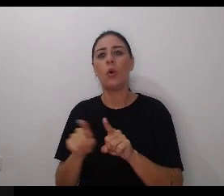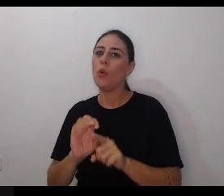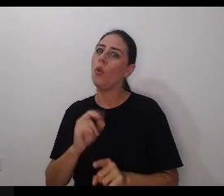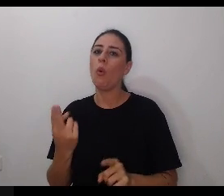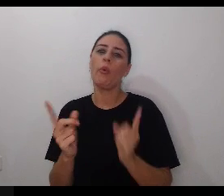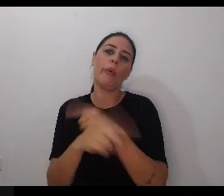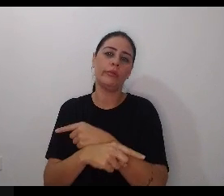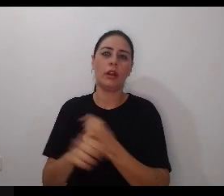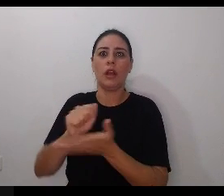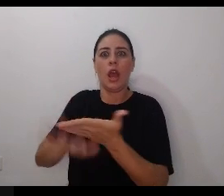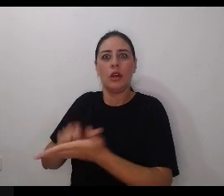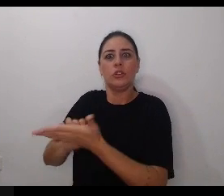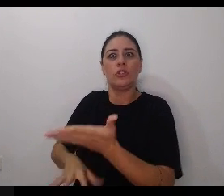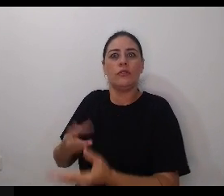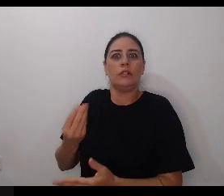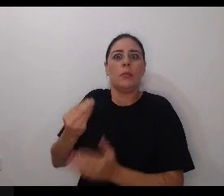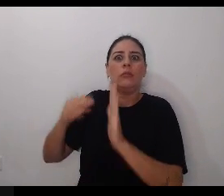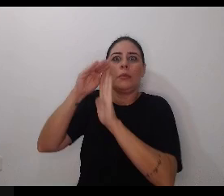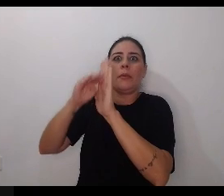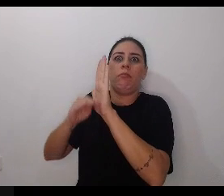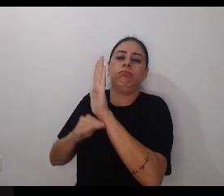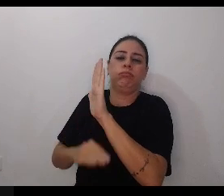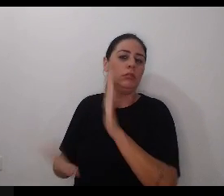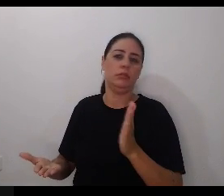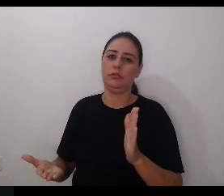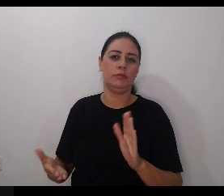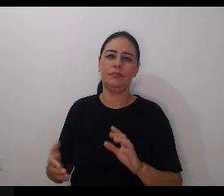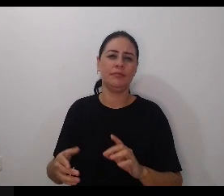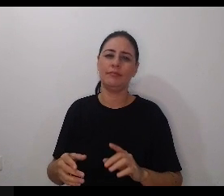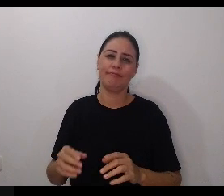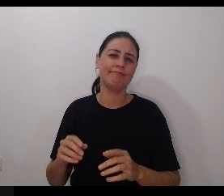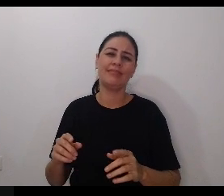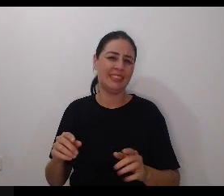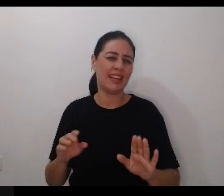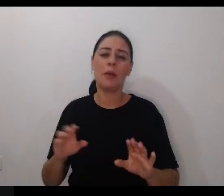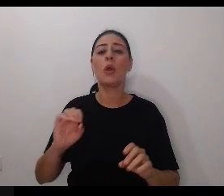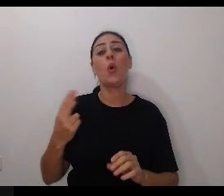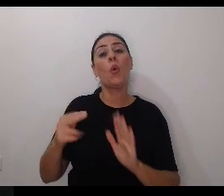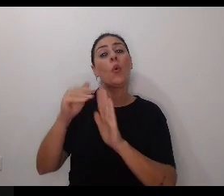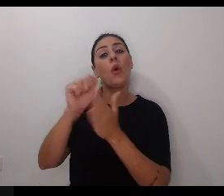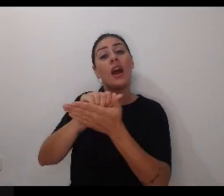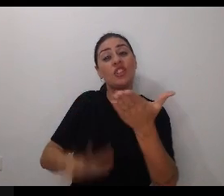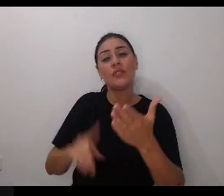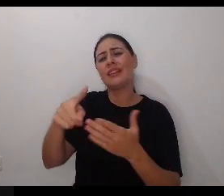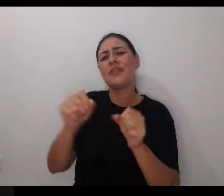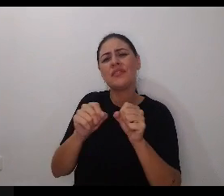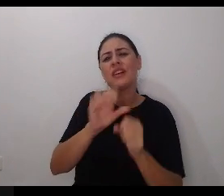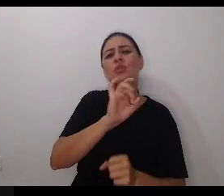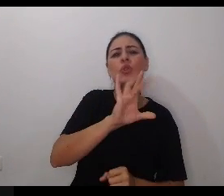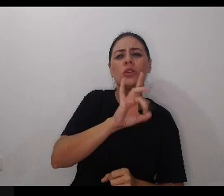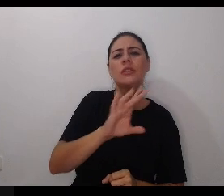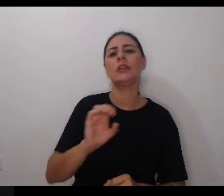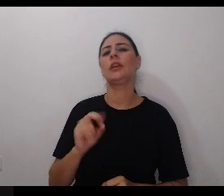sem nenhuma atividade programada, e nem o contrário de encher a criança de atividade programada que fica exaustivo, né? Nem